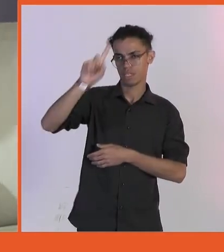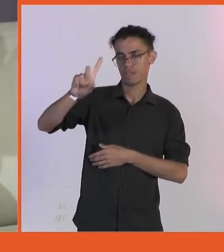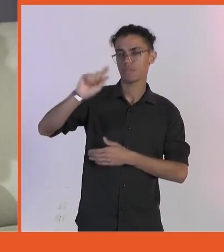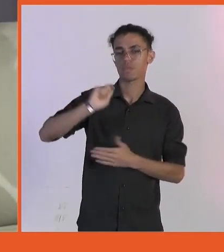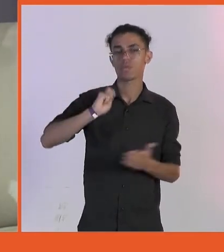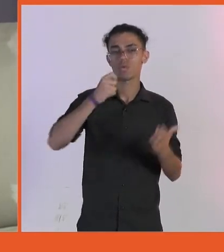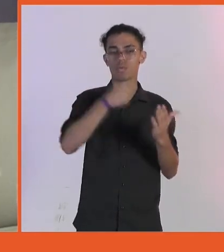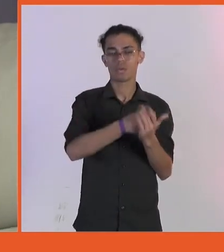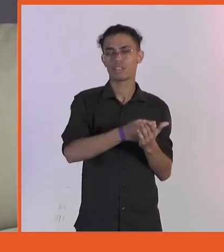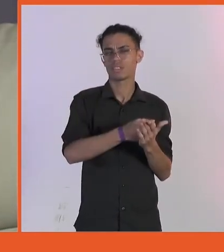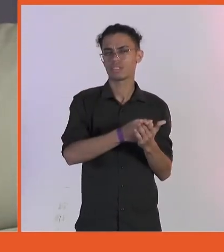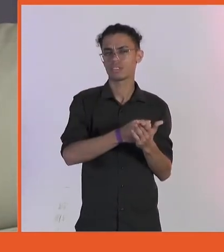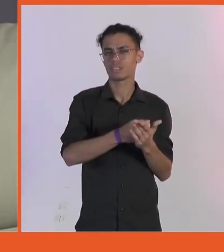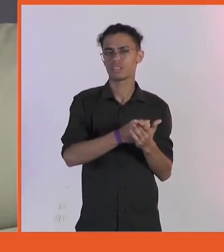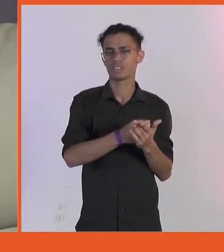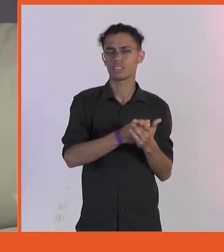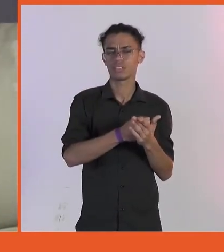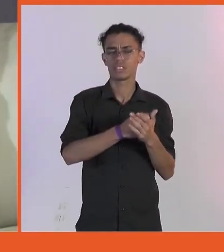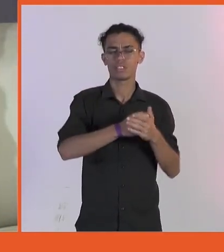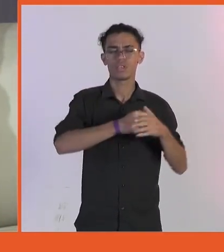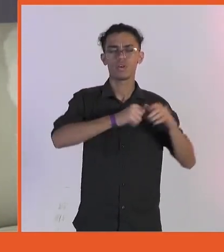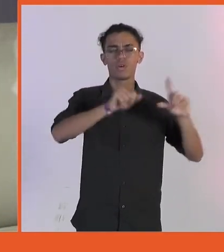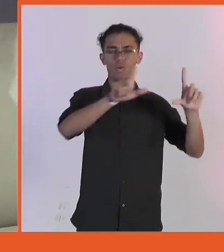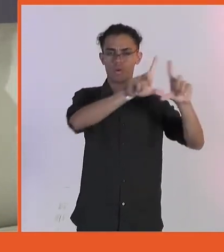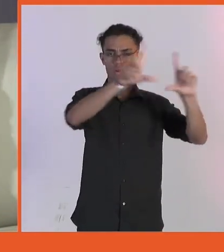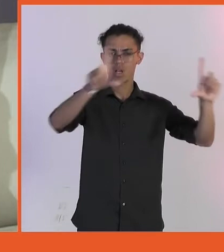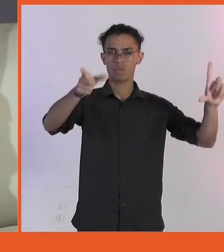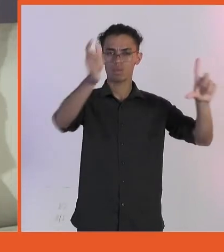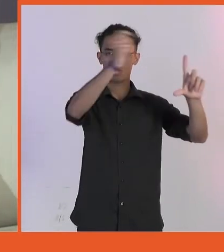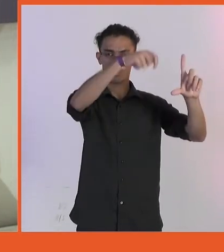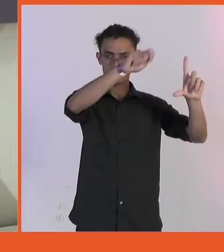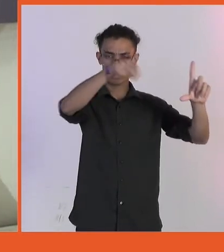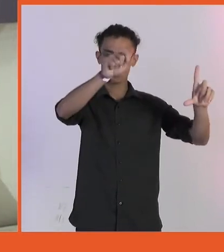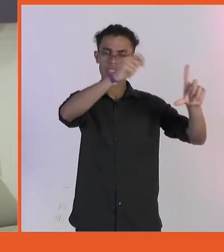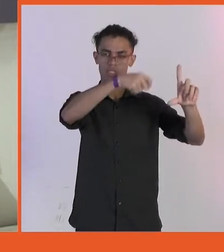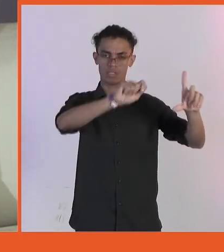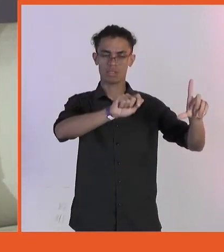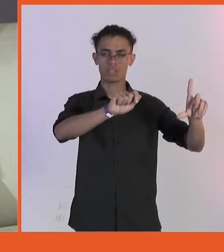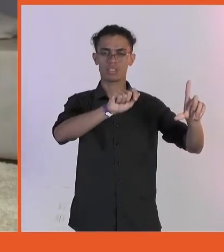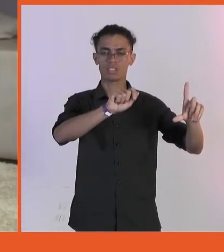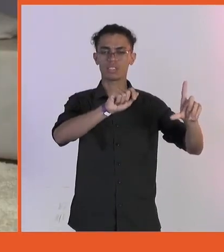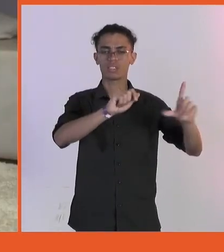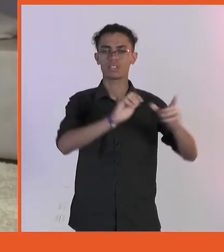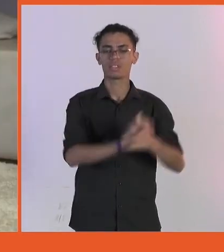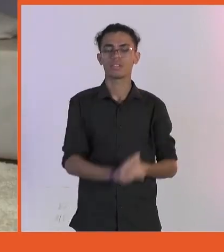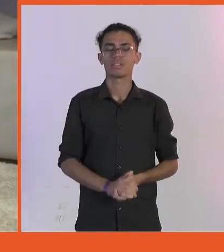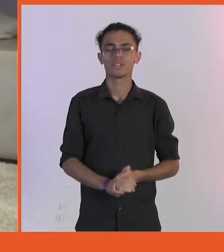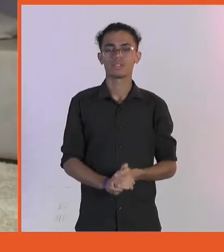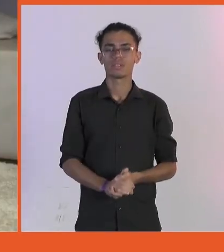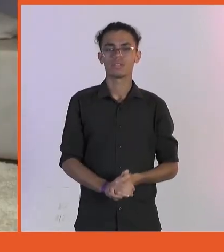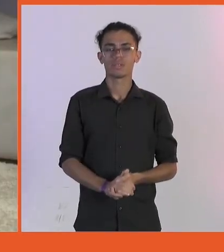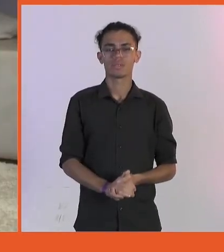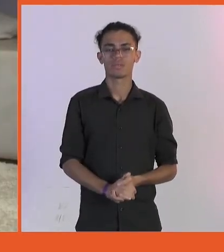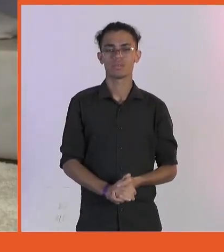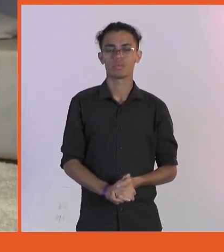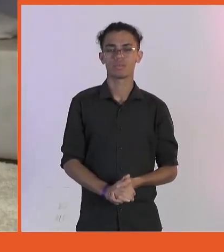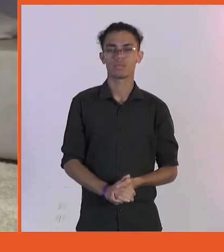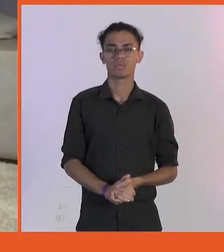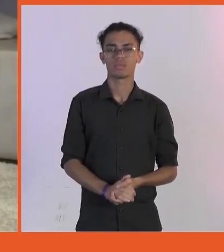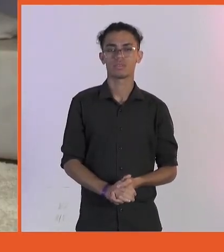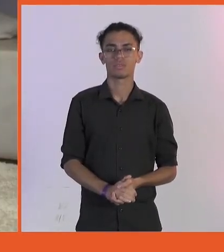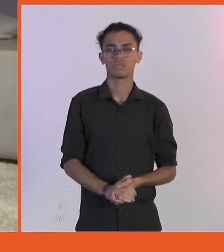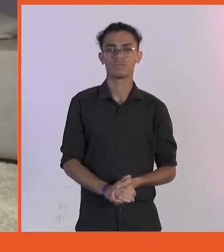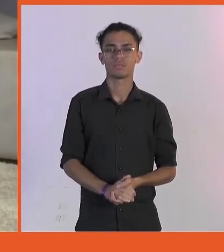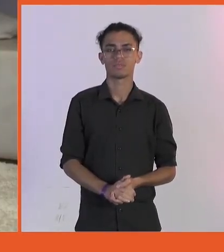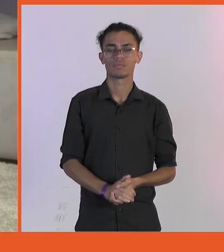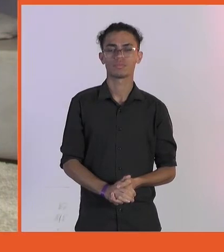vamos comprar um quadro para anotar as funções do dia. Nunca anotamos nada, não anotava. Gente. A mesma coisa, eu fiz isso também na minha casa. Não anota,